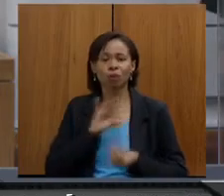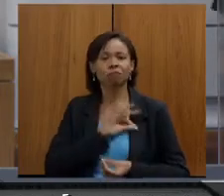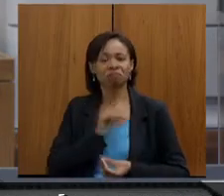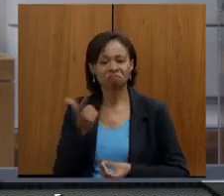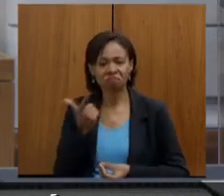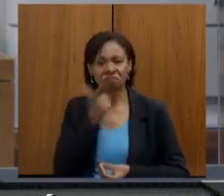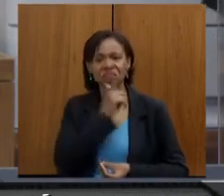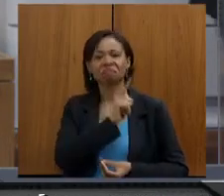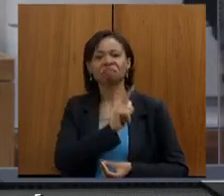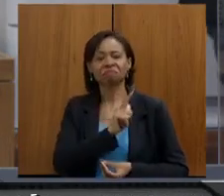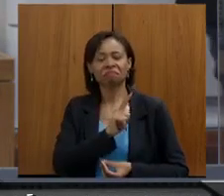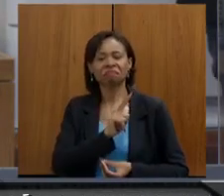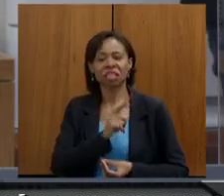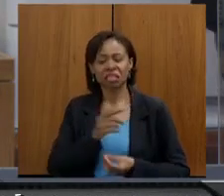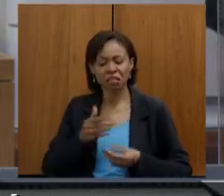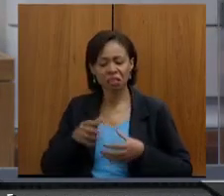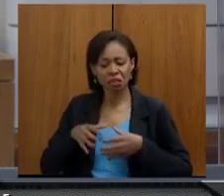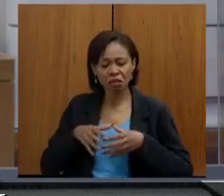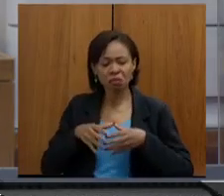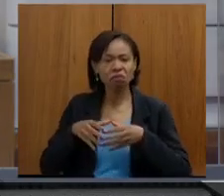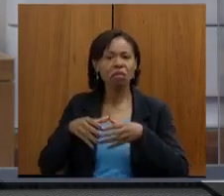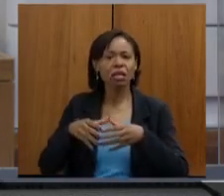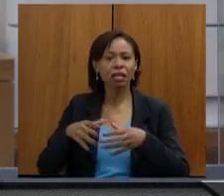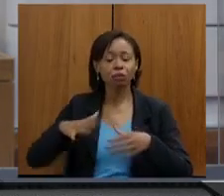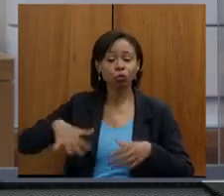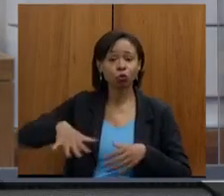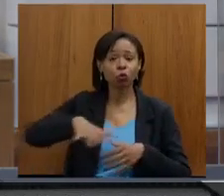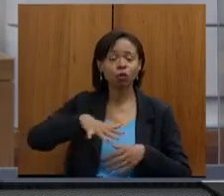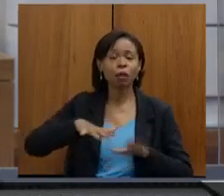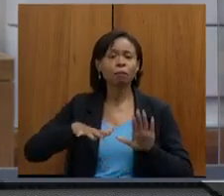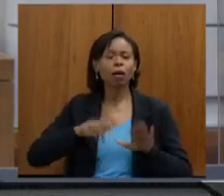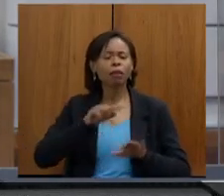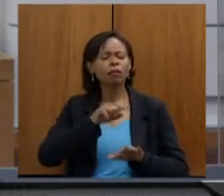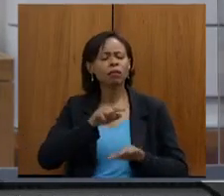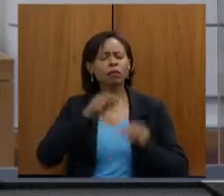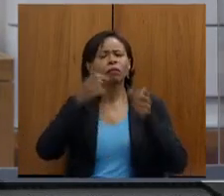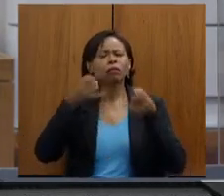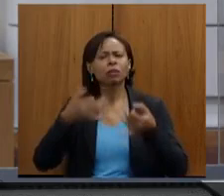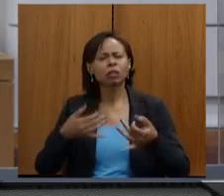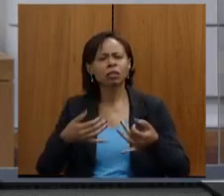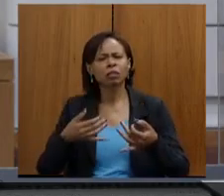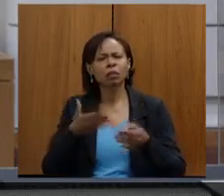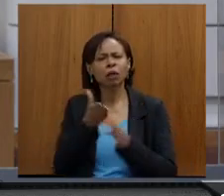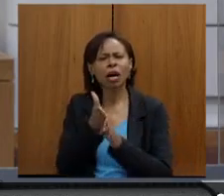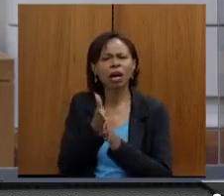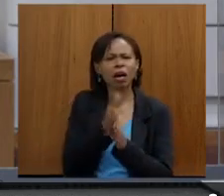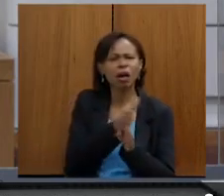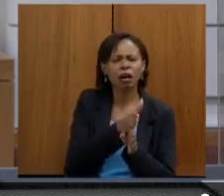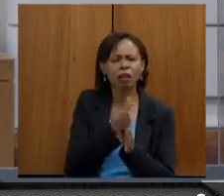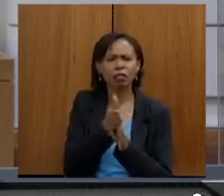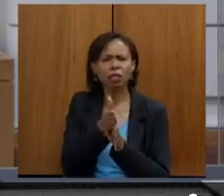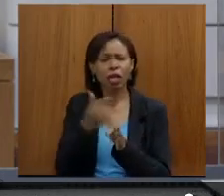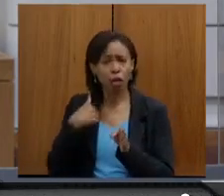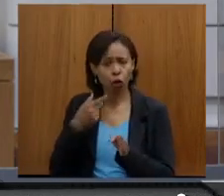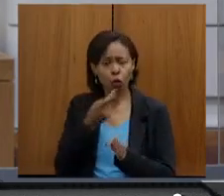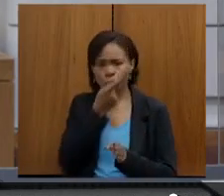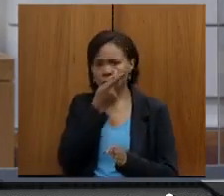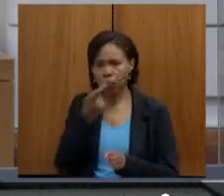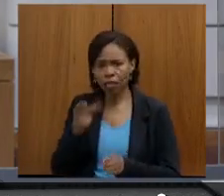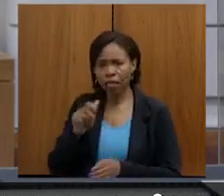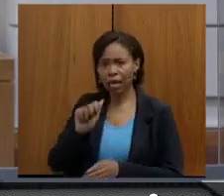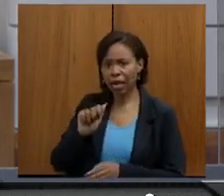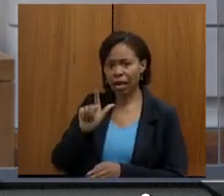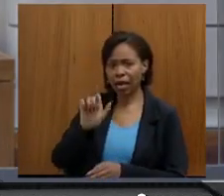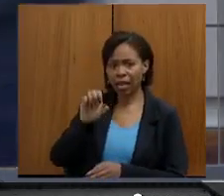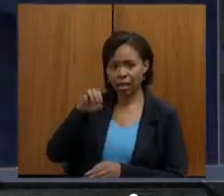conta disso tudo mas eu queria sua falasse um pouco sobre as divisas eu estive outro dia Além Paraíba eu não tinha